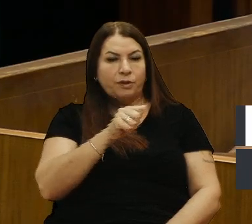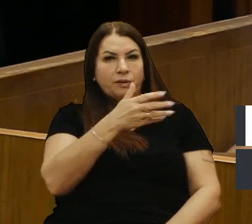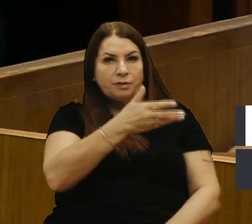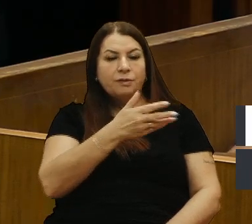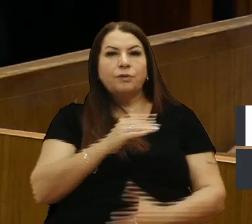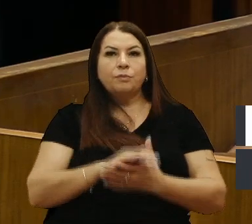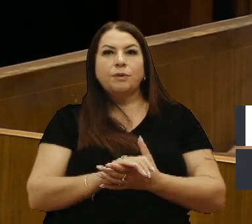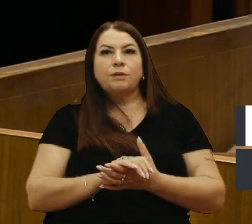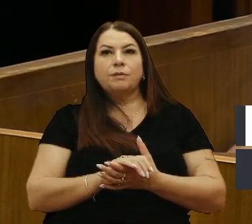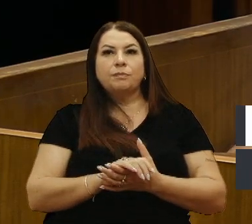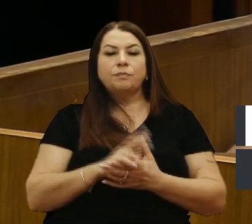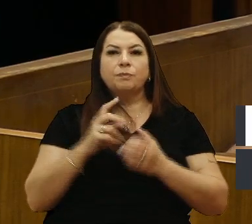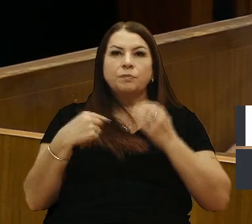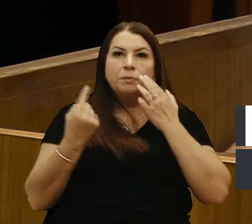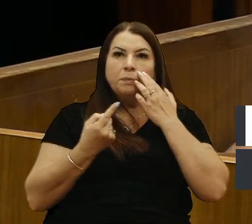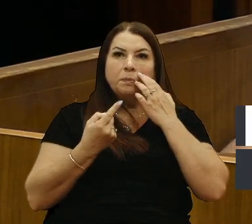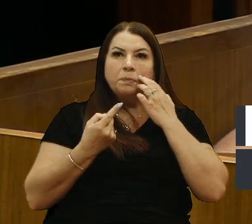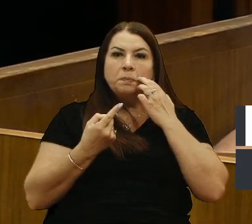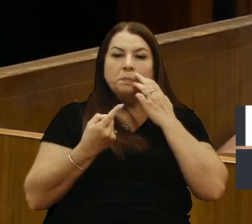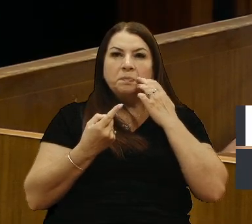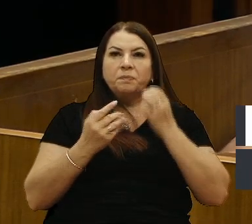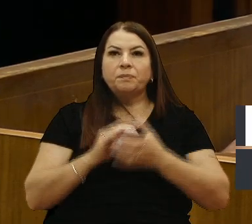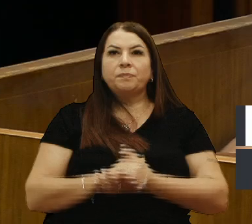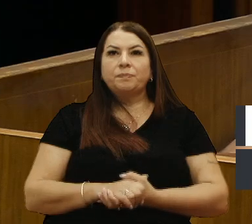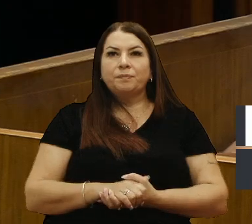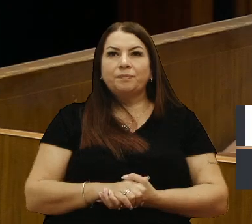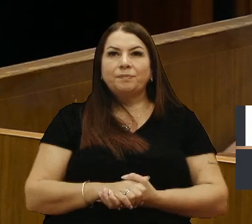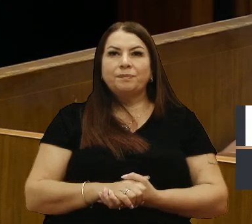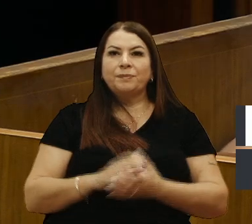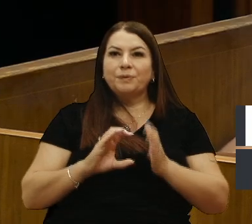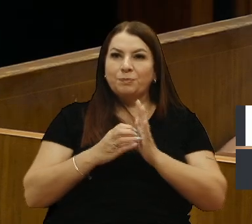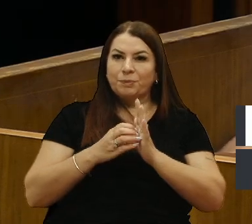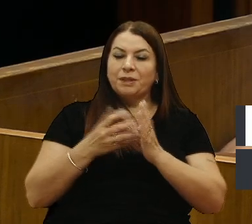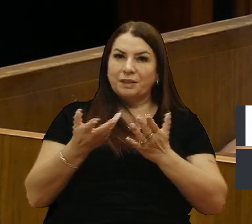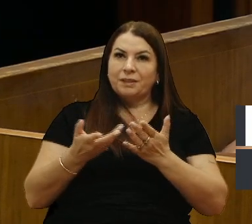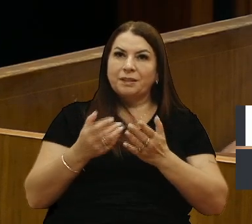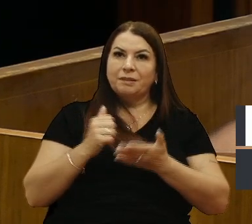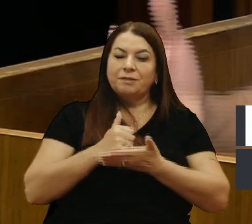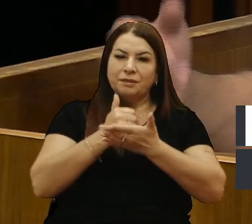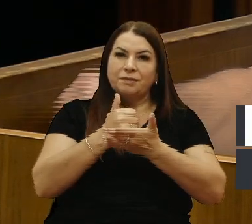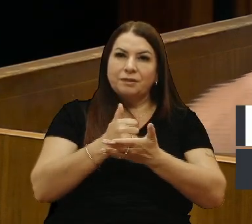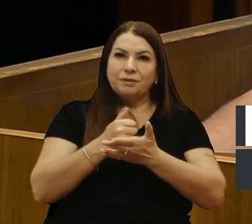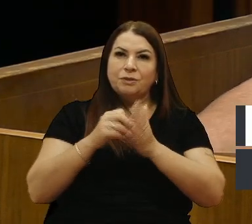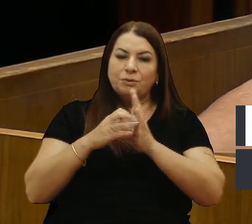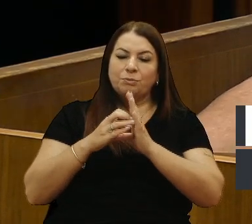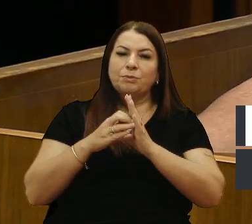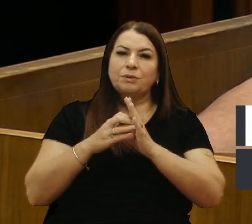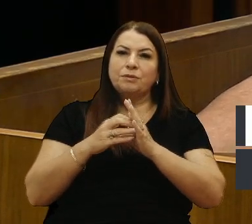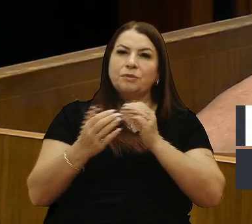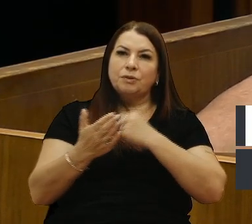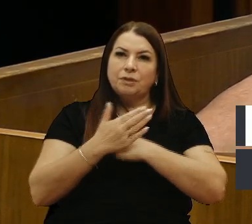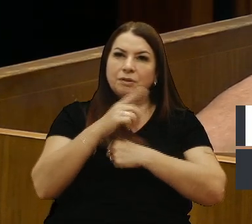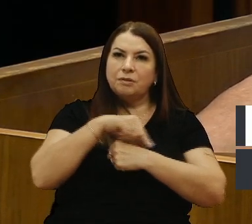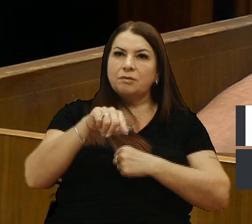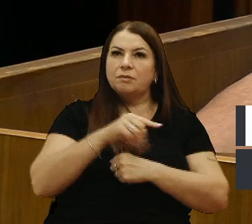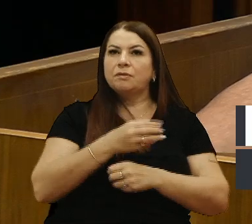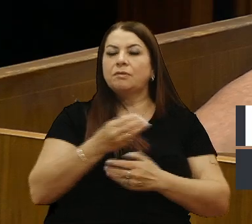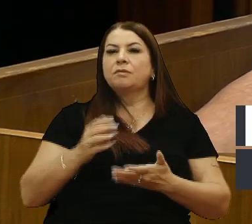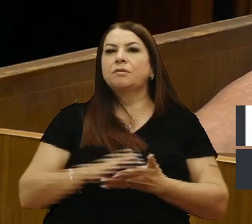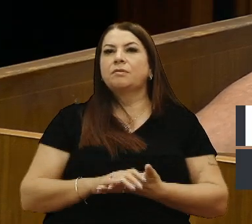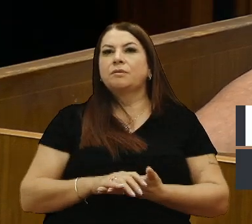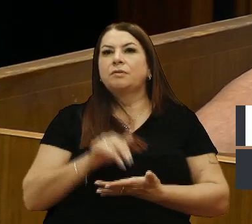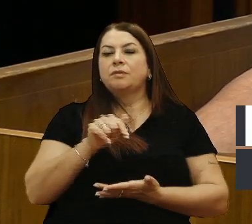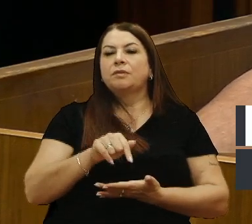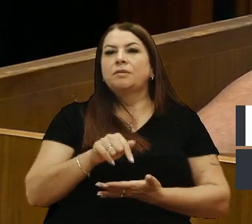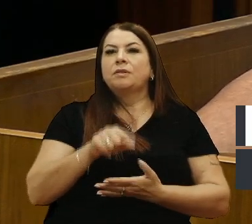como nossa, na bancada, né, como nossa assessora de bancada, tem nos ajudado muito.